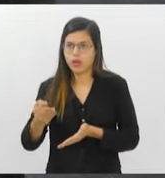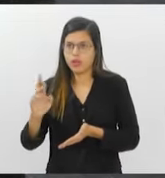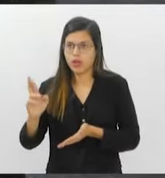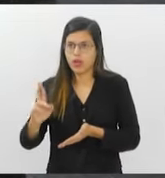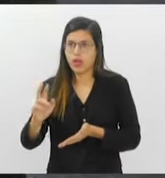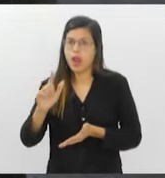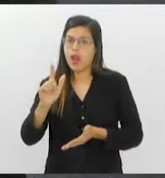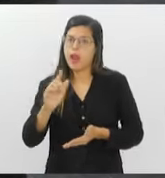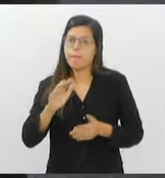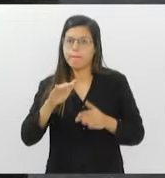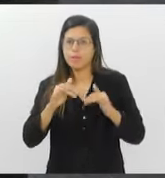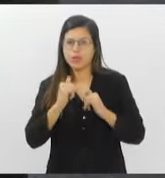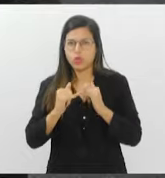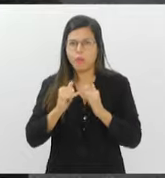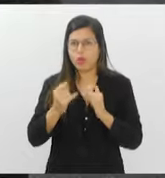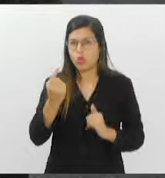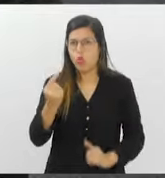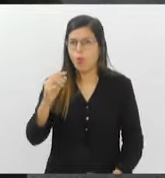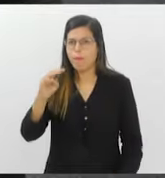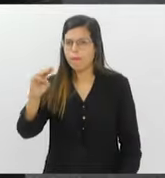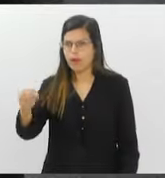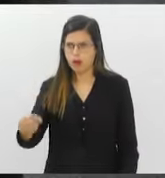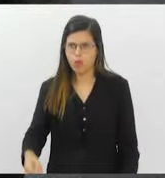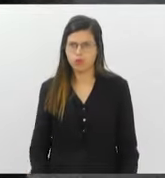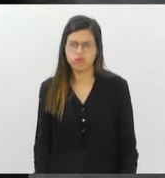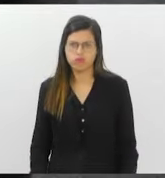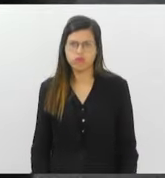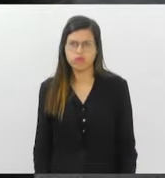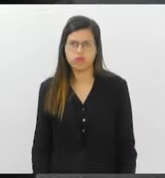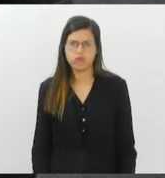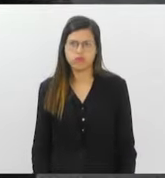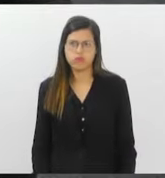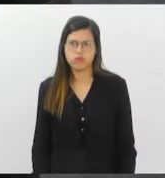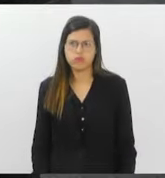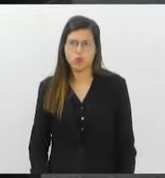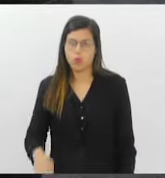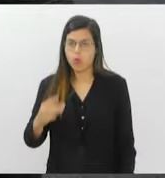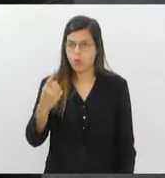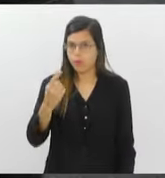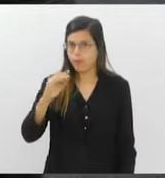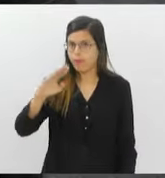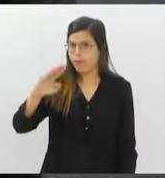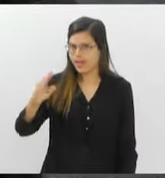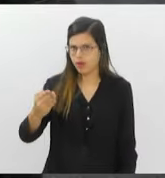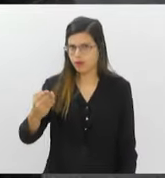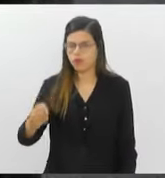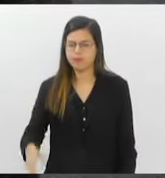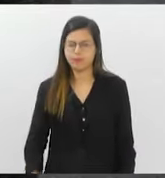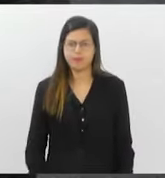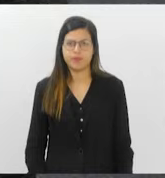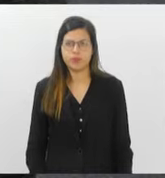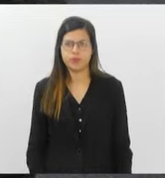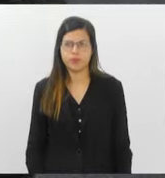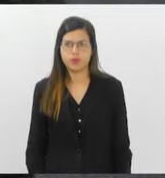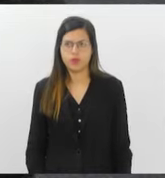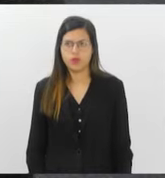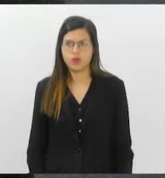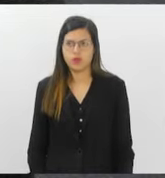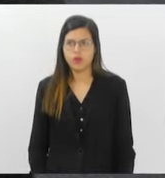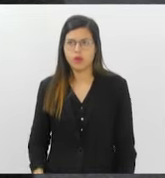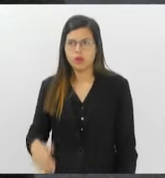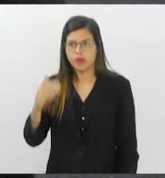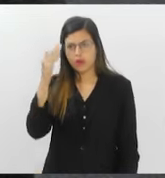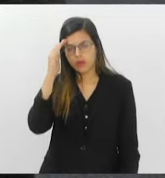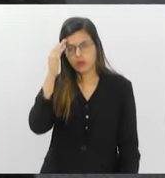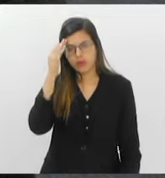1 bilhão. Tá certo? Fazendo conta aqui de cabeça. 1 bilhão. O que eu entendi da